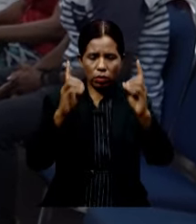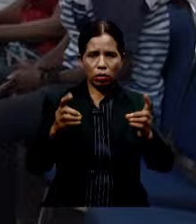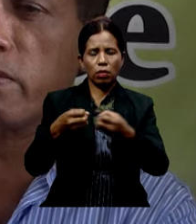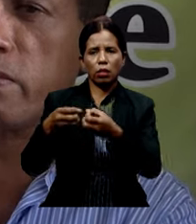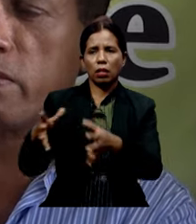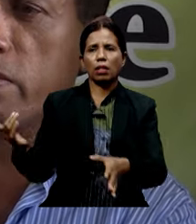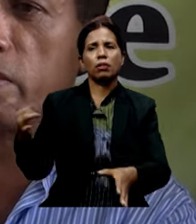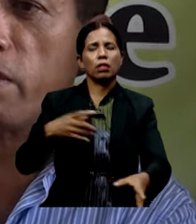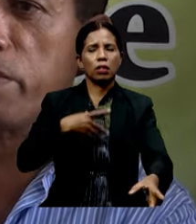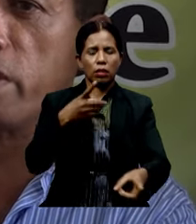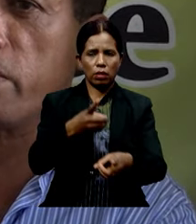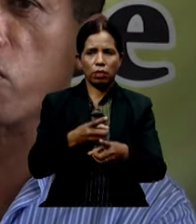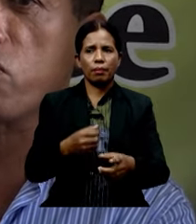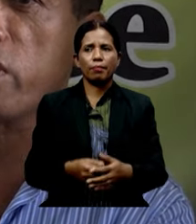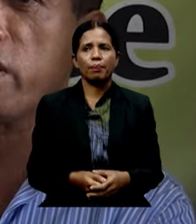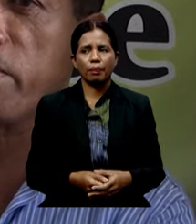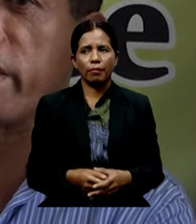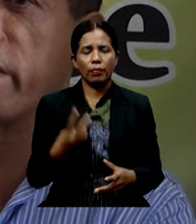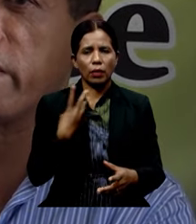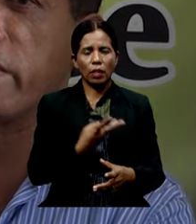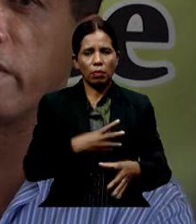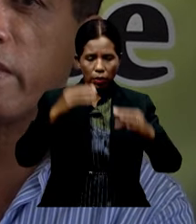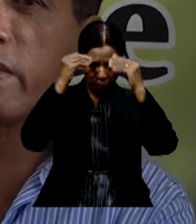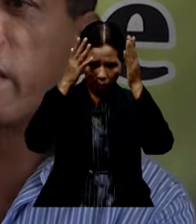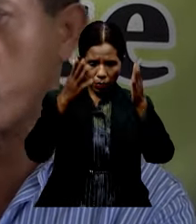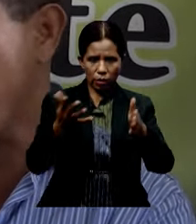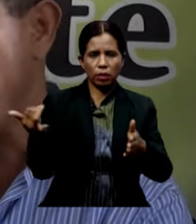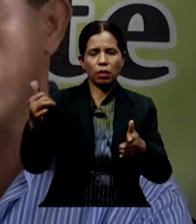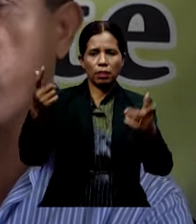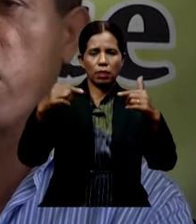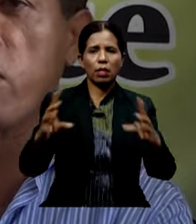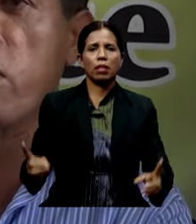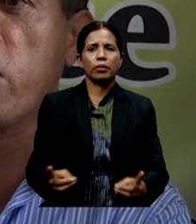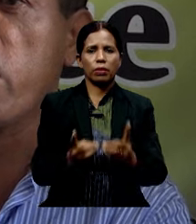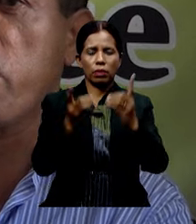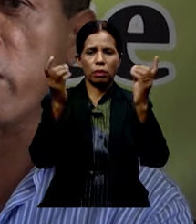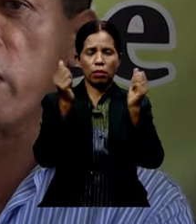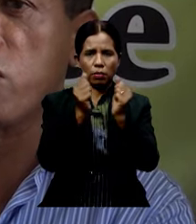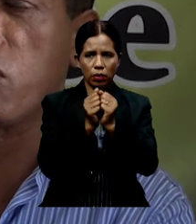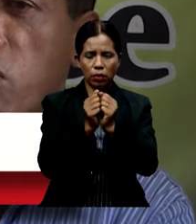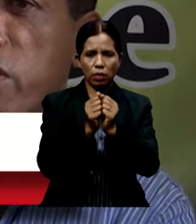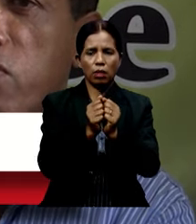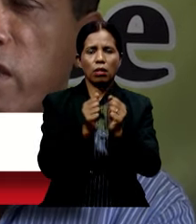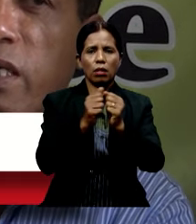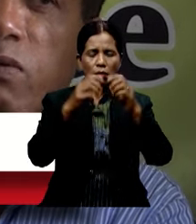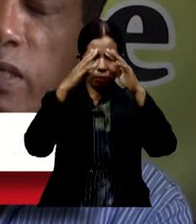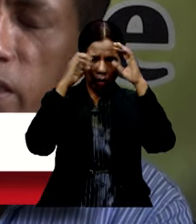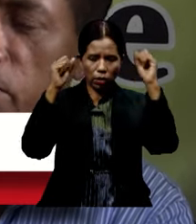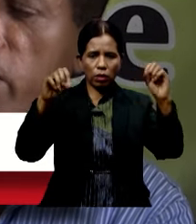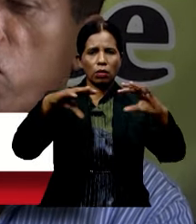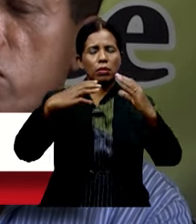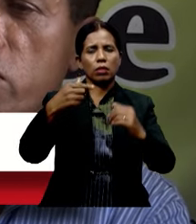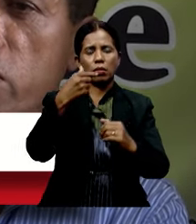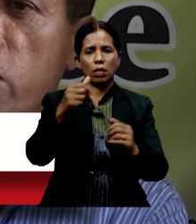Sira no direito. A mi professor Sira mai a Soru Malu ho presidente da Comissão de